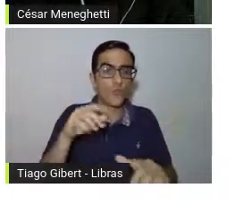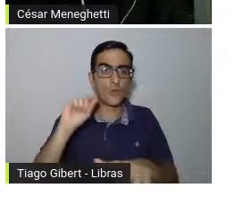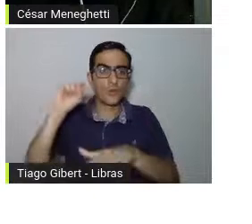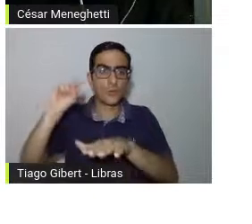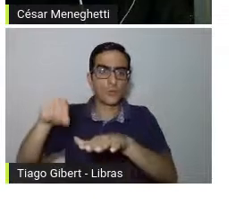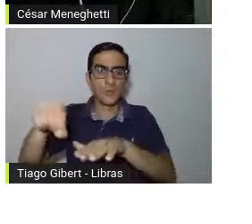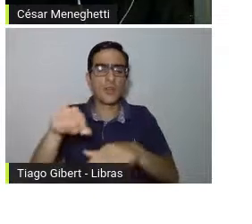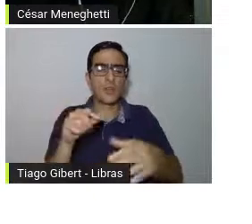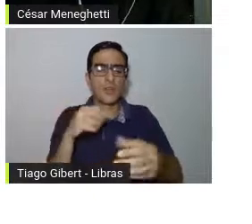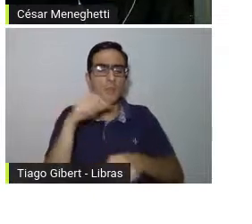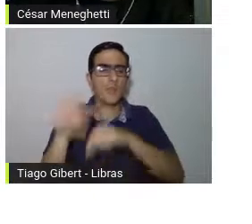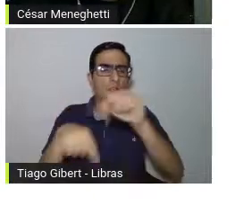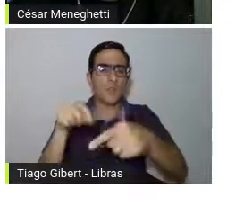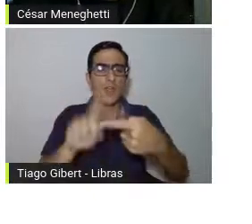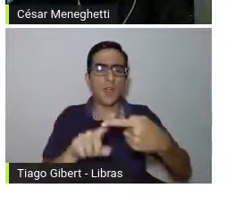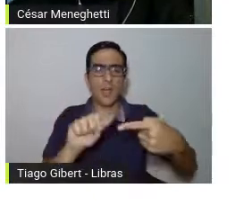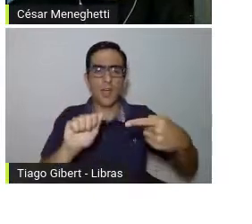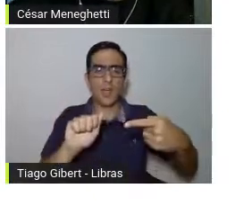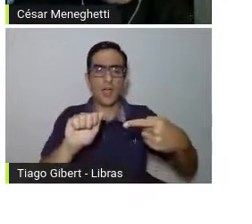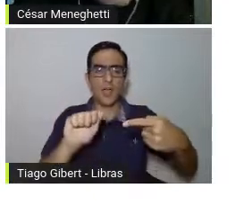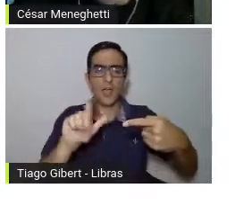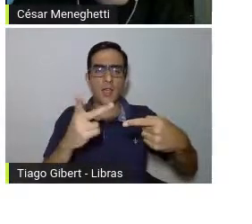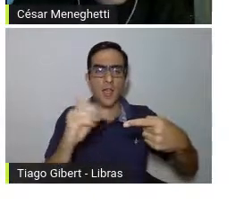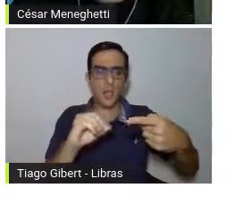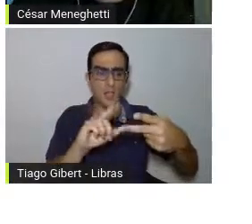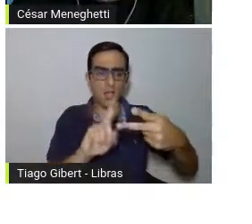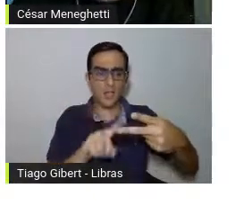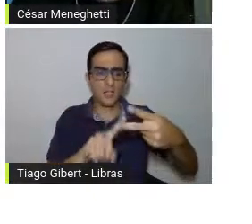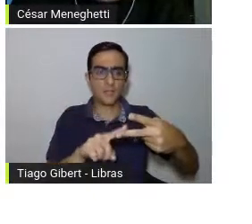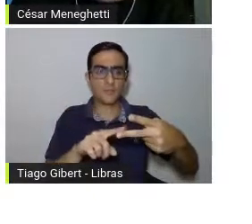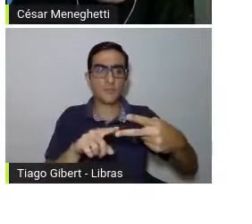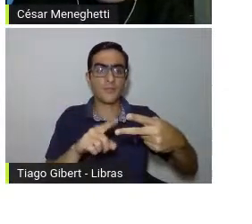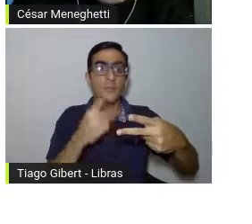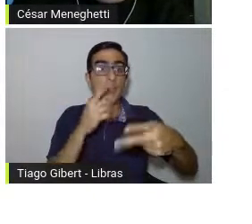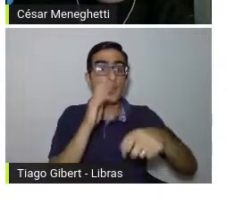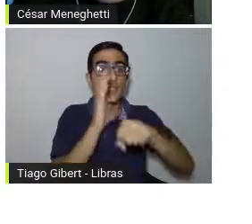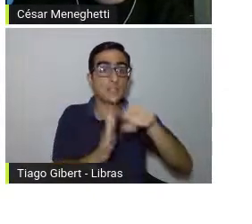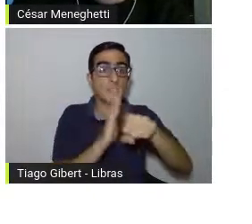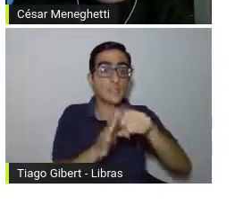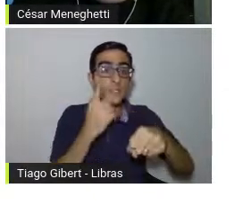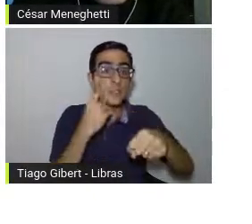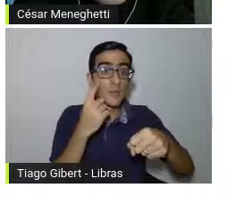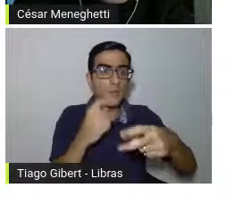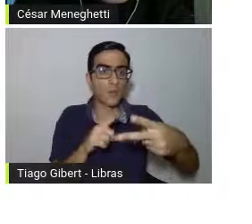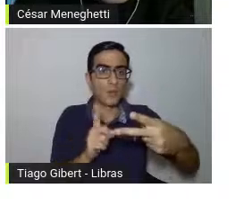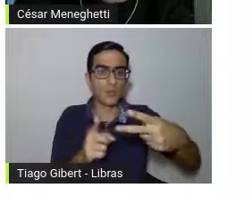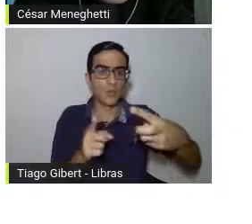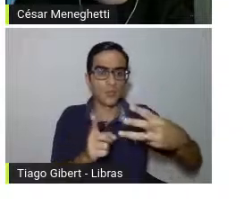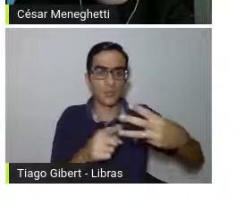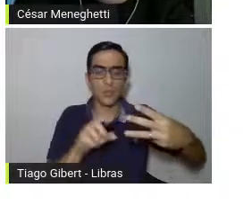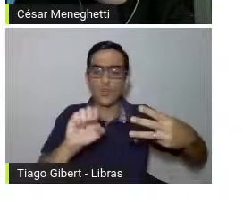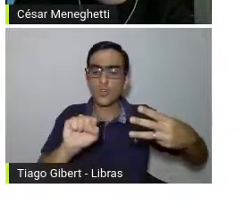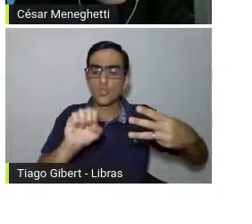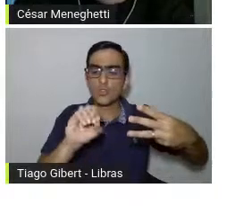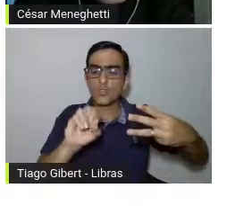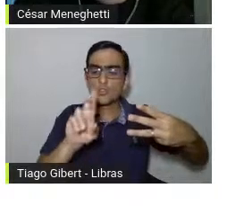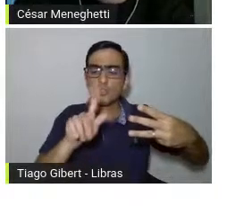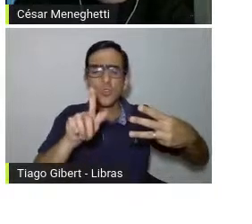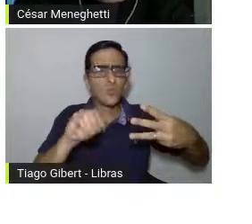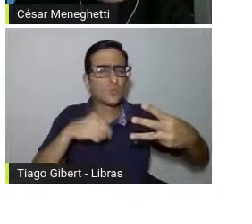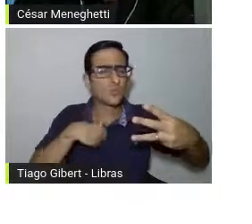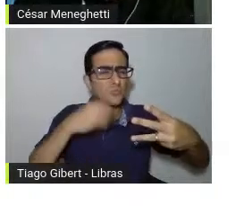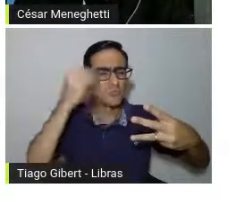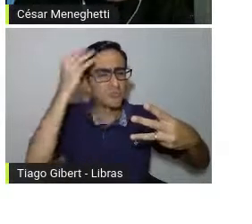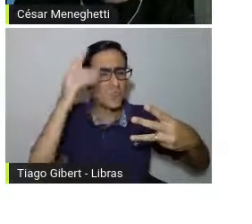alho, cebola e uma coisa chamada sorgo, que não sei como se fala em português, mas eu acho que